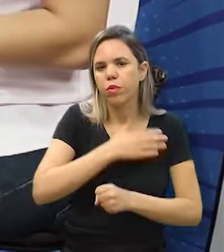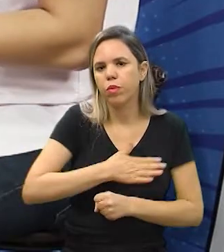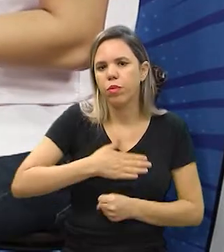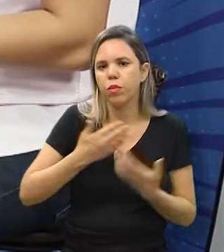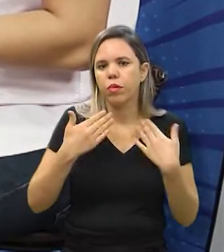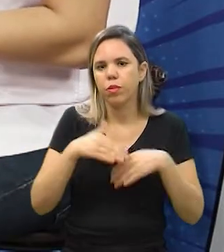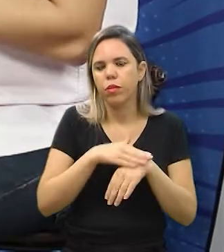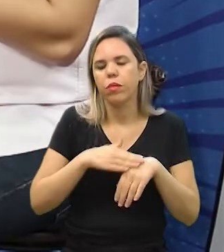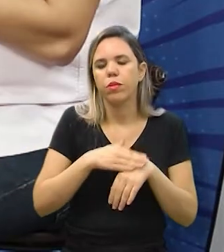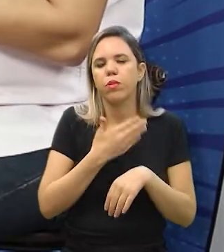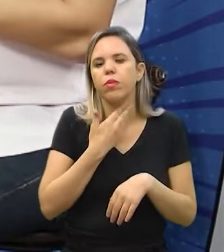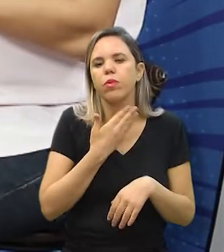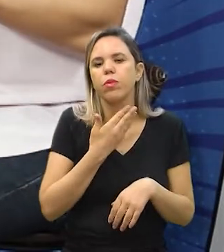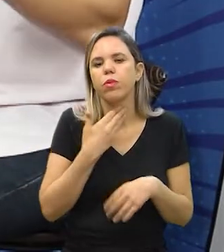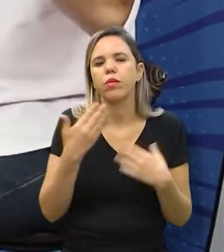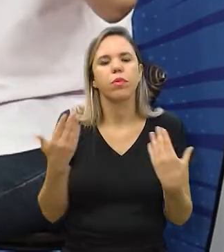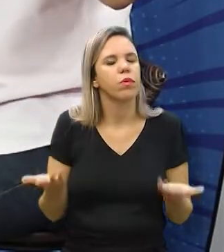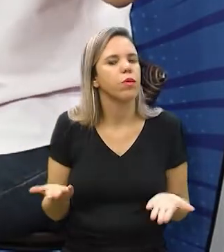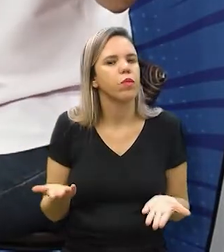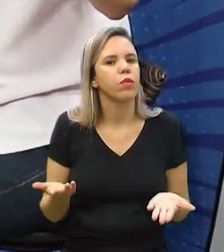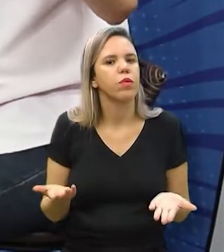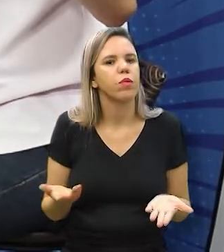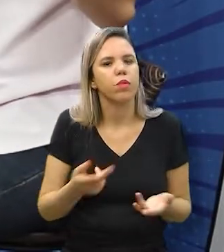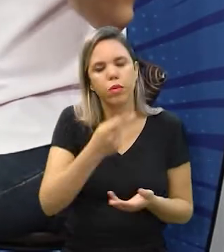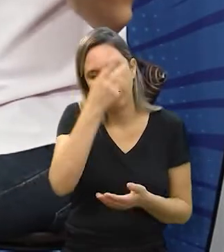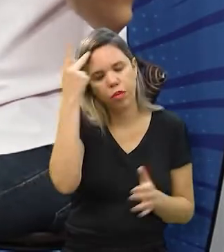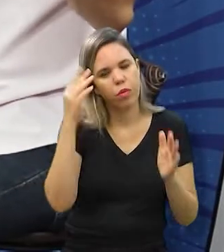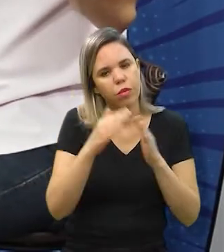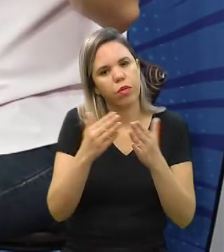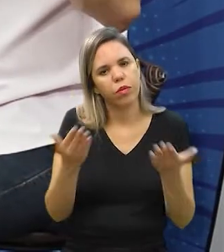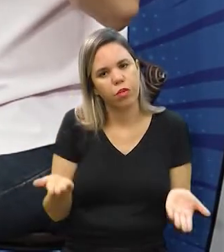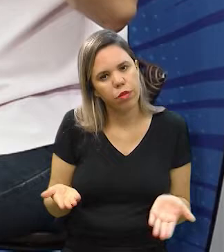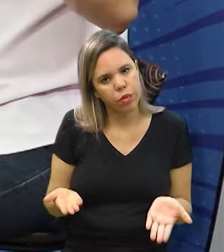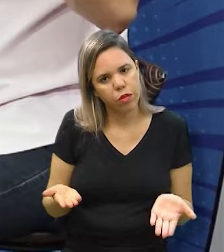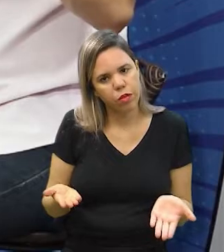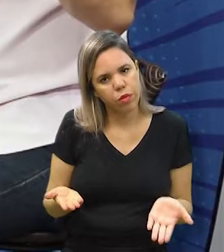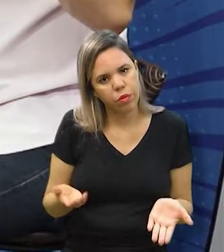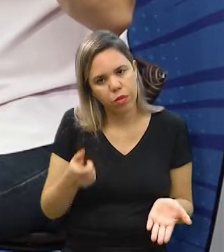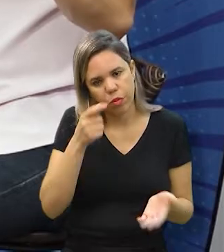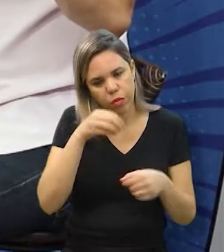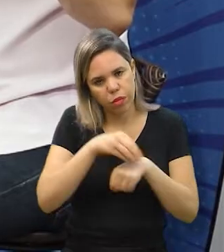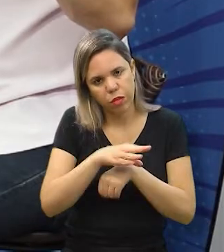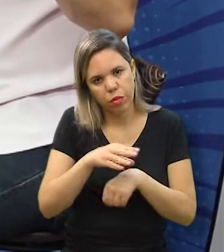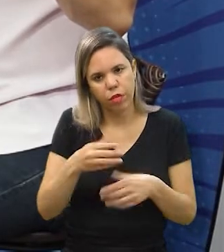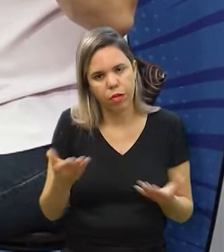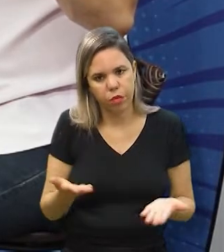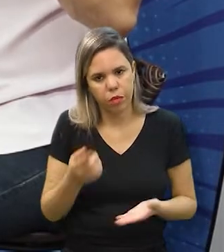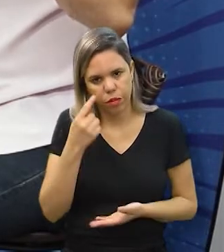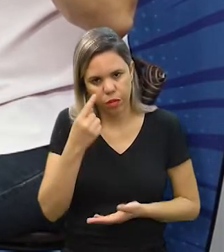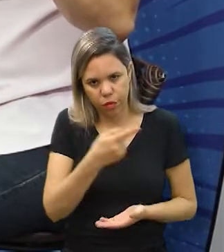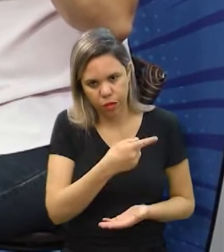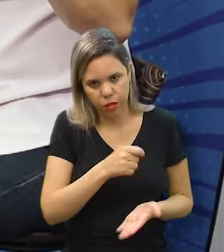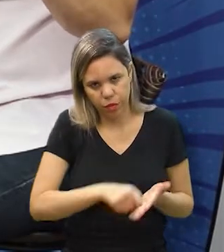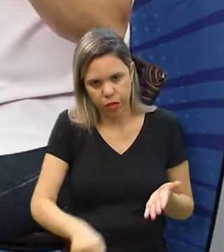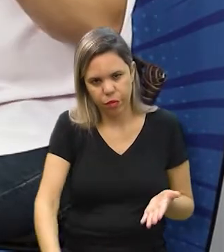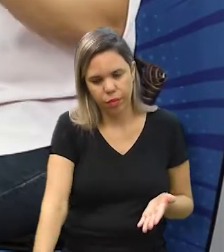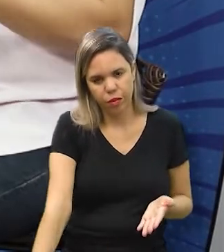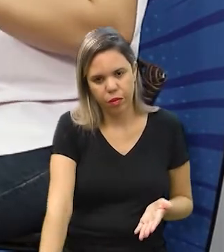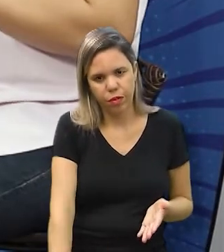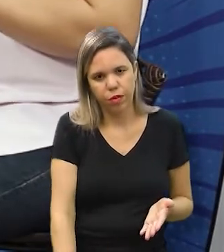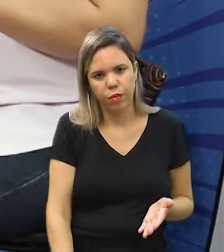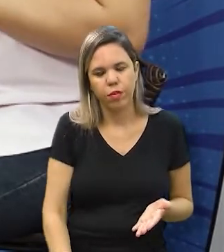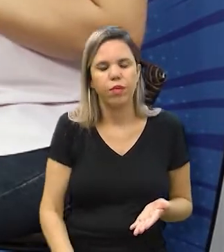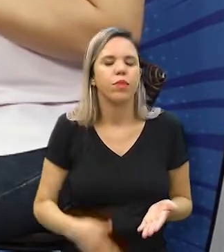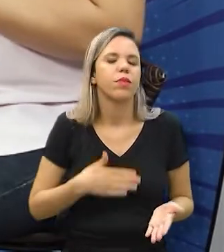nosso bate-papo. E aí, olha, pessoal de casa, olha o recadinho que ele vai passar agora, hein? Anota aí.